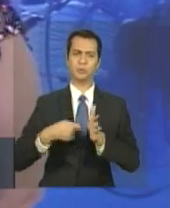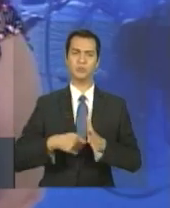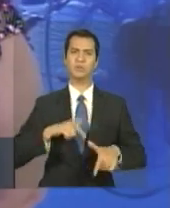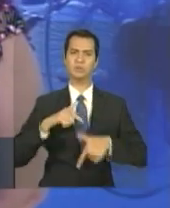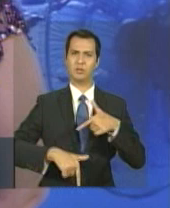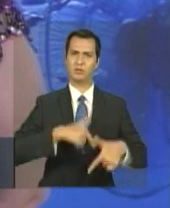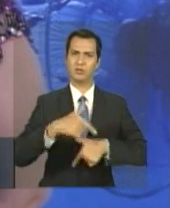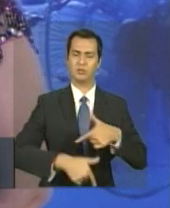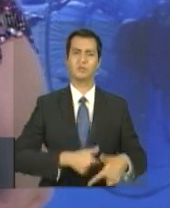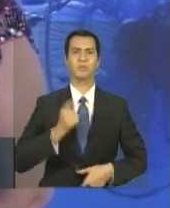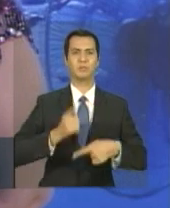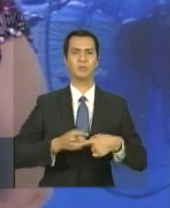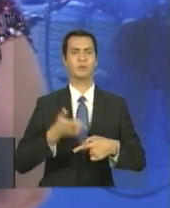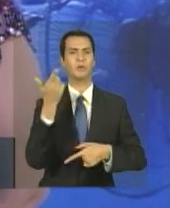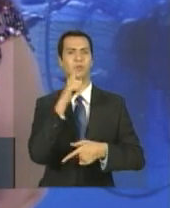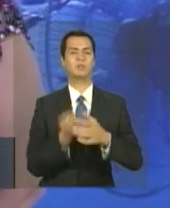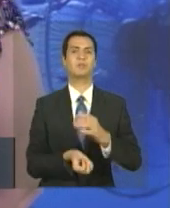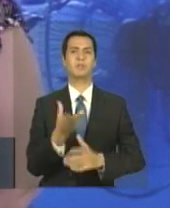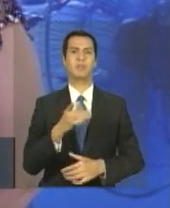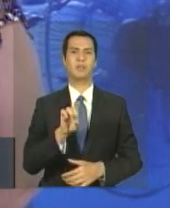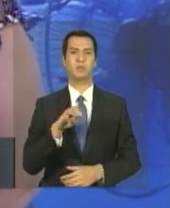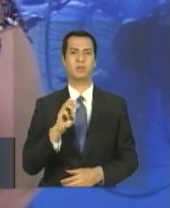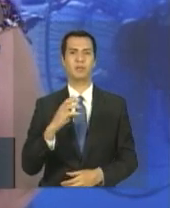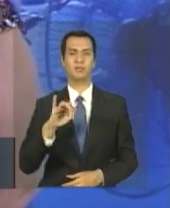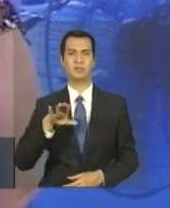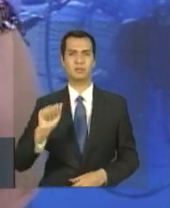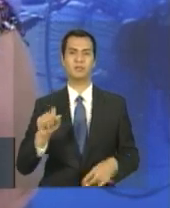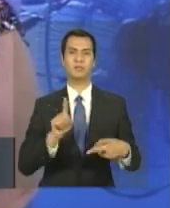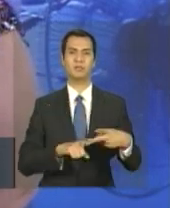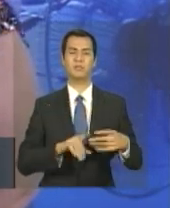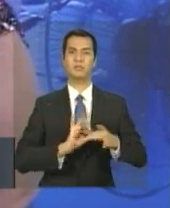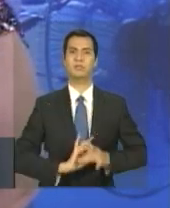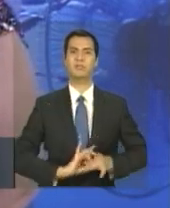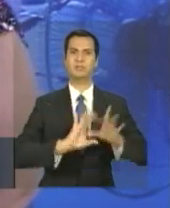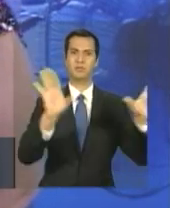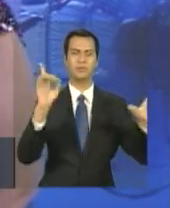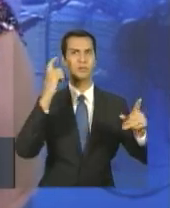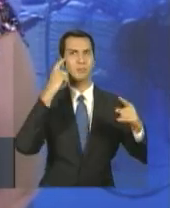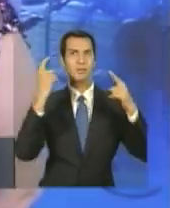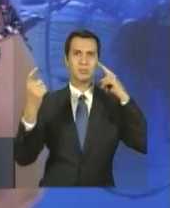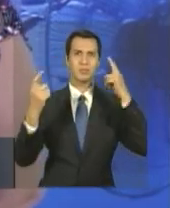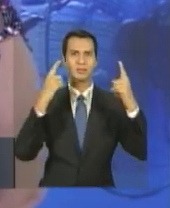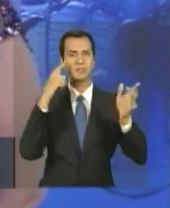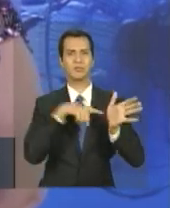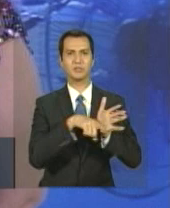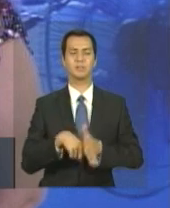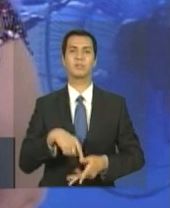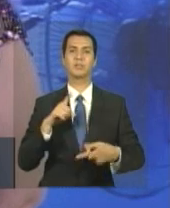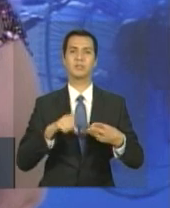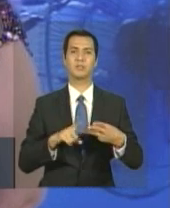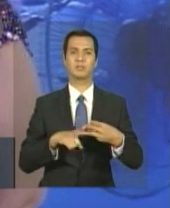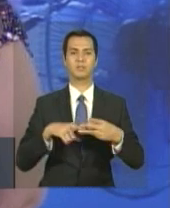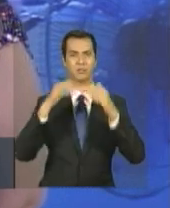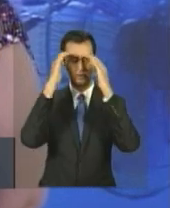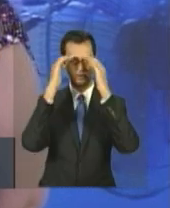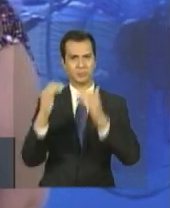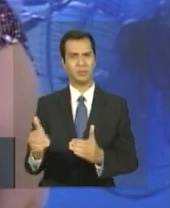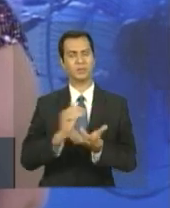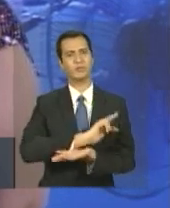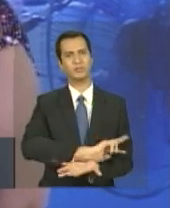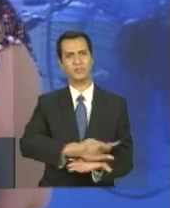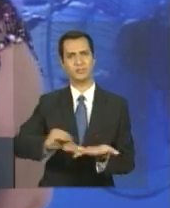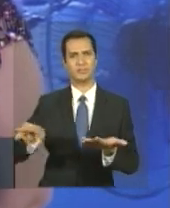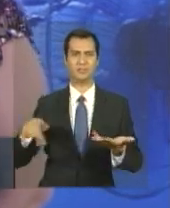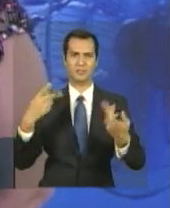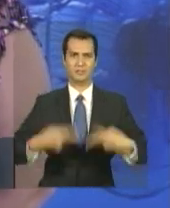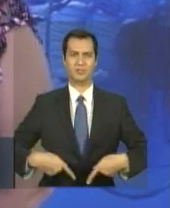pela consolidação da democracia, da liberdade de pensamento e do crescente respeito à diversidade em